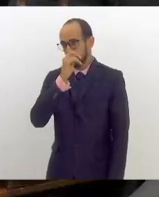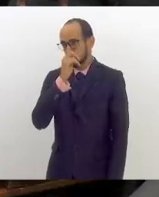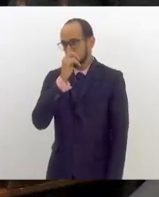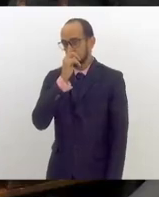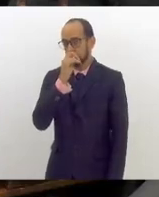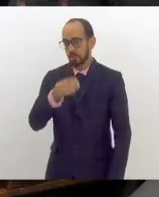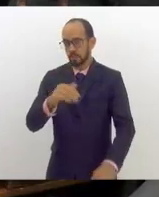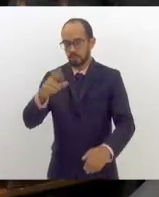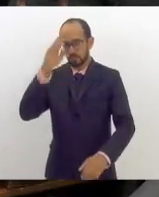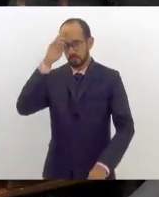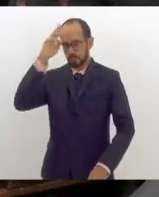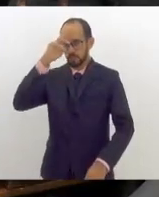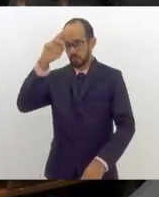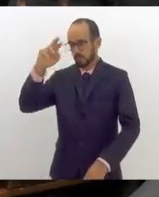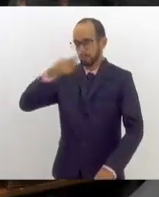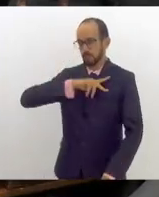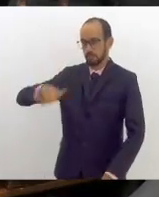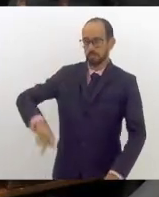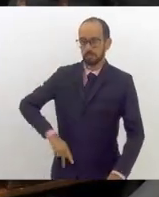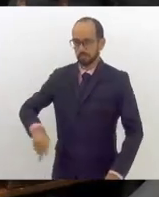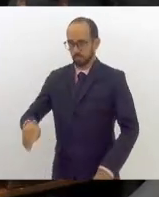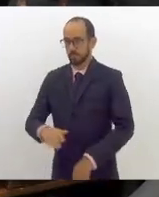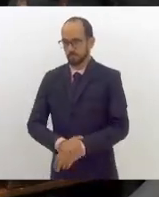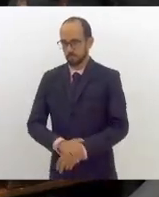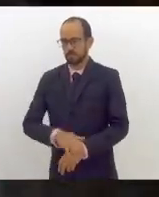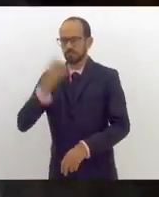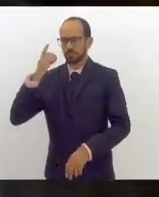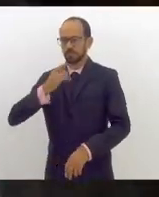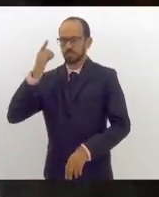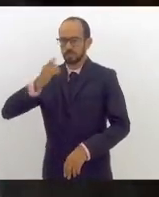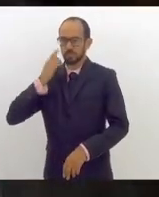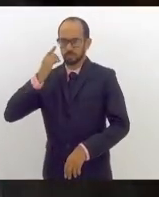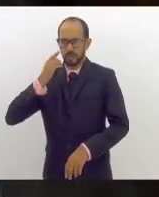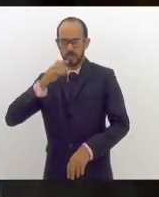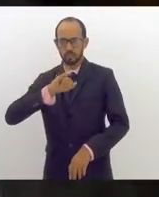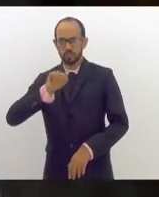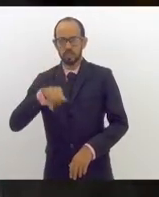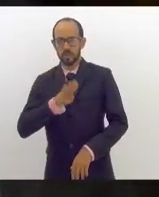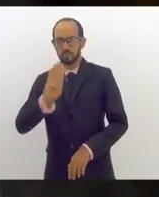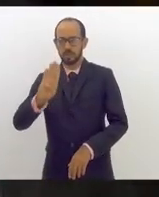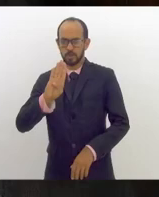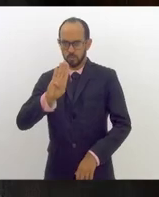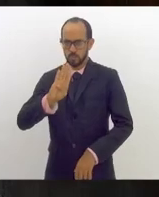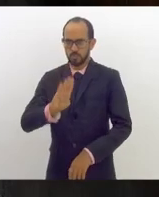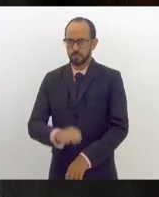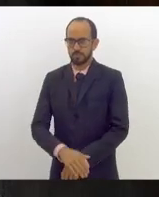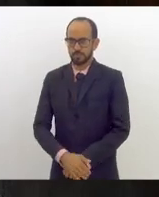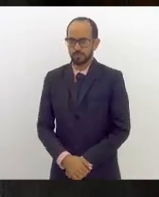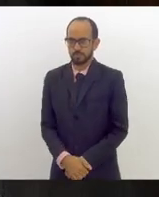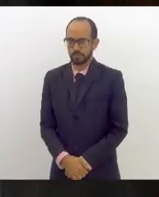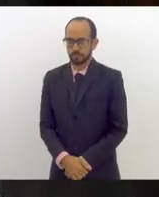o senhor presidente Deputado Jair Bittencourt